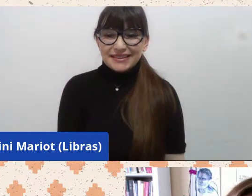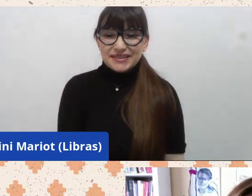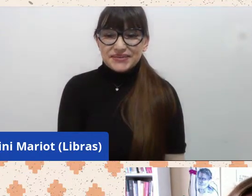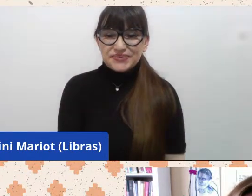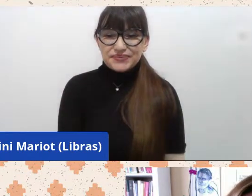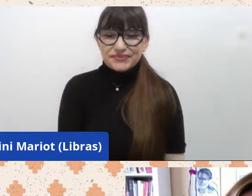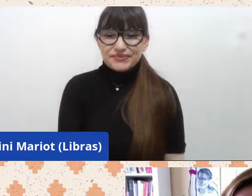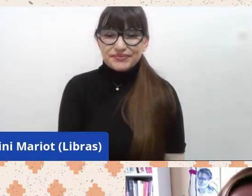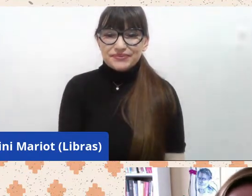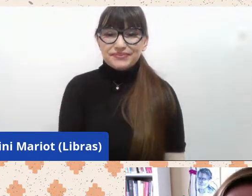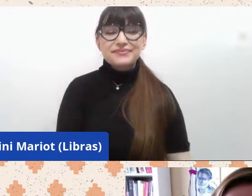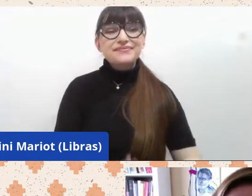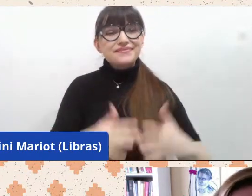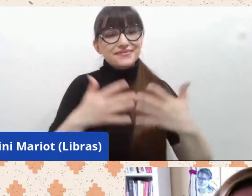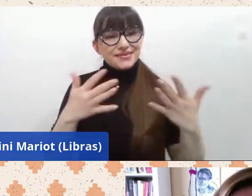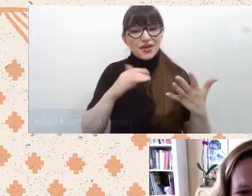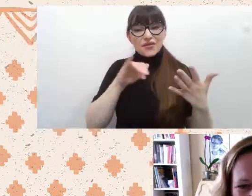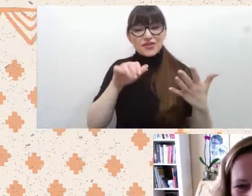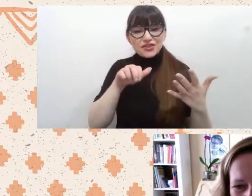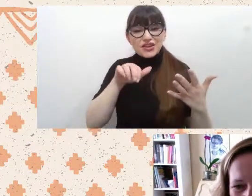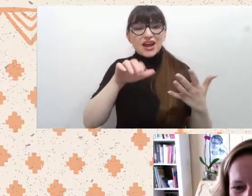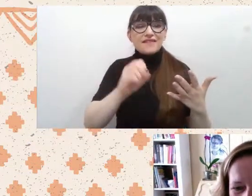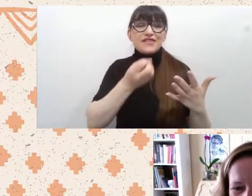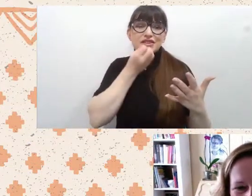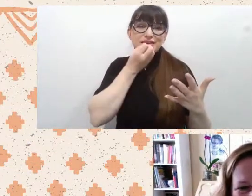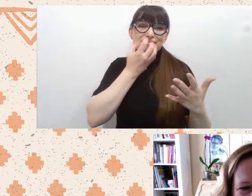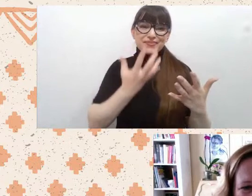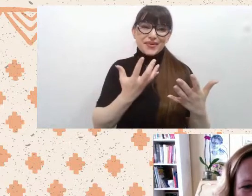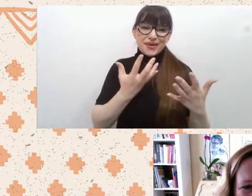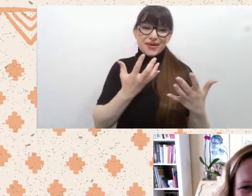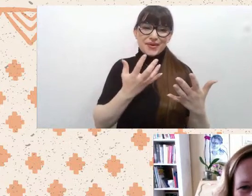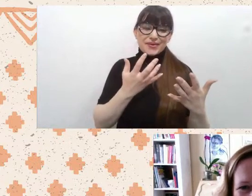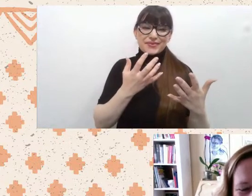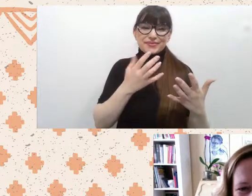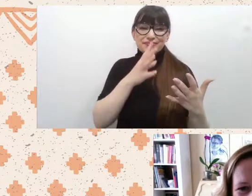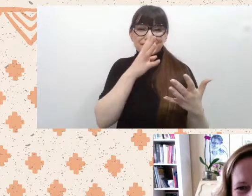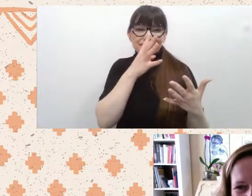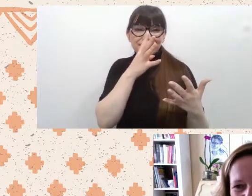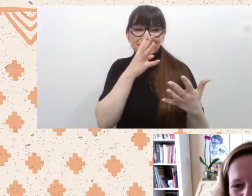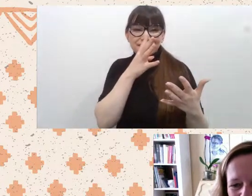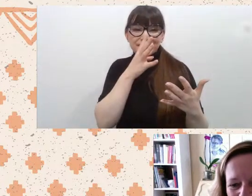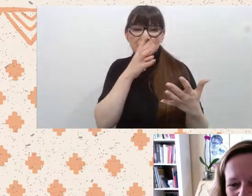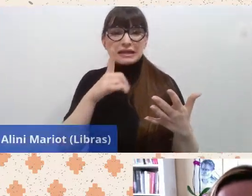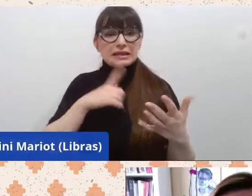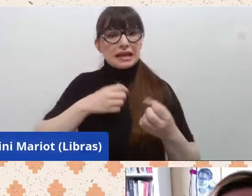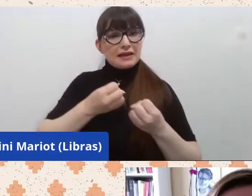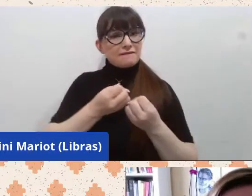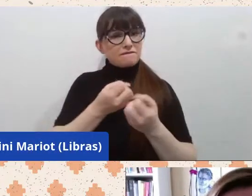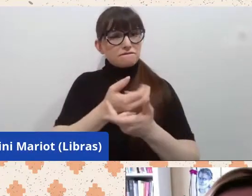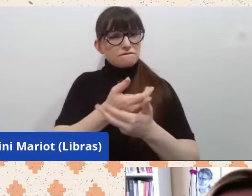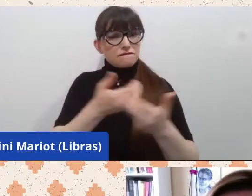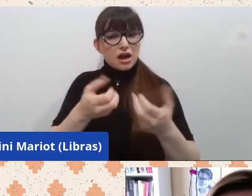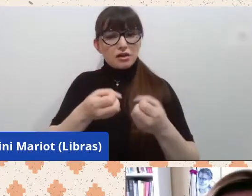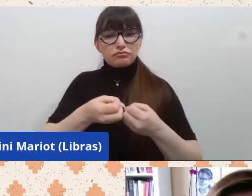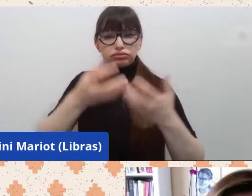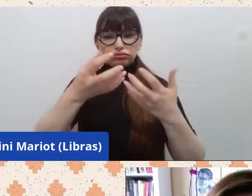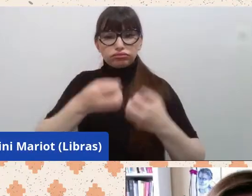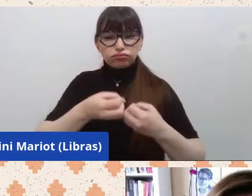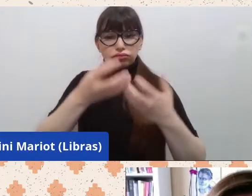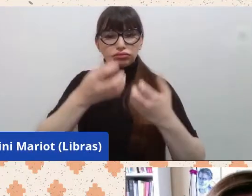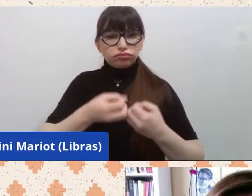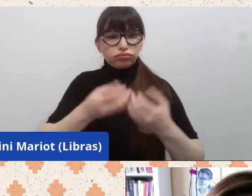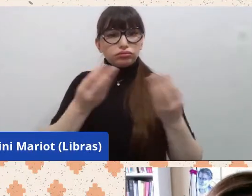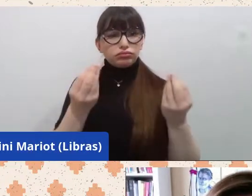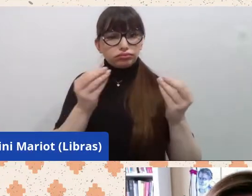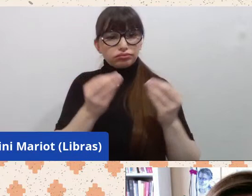obrigada, Jefferson, um prazer te ouvir sempre. Tem muitos comentários aqui no chat, Comissão de Ética